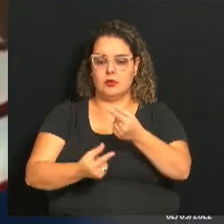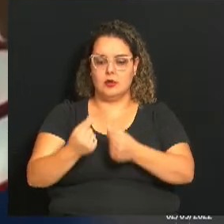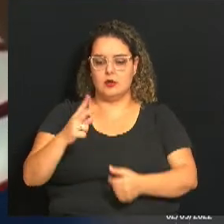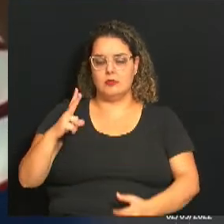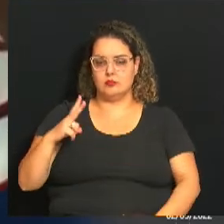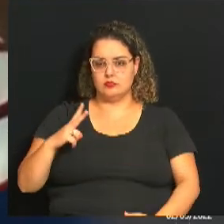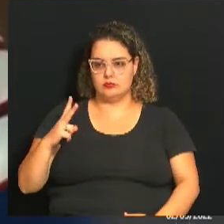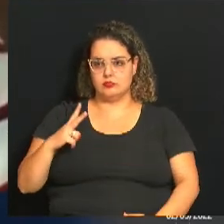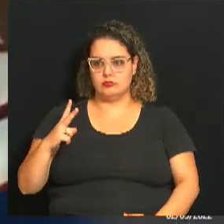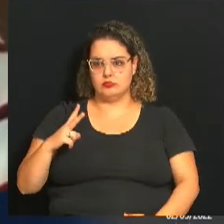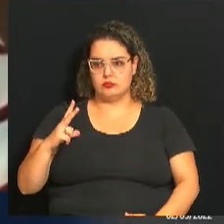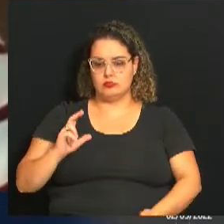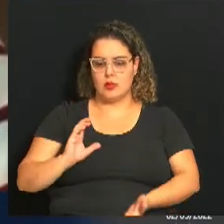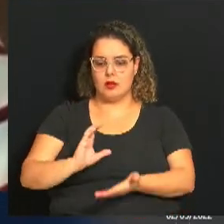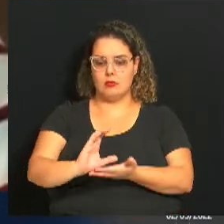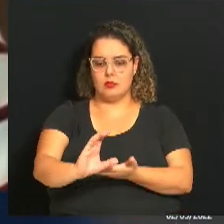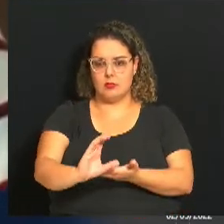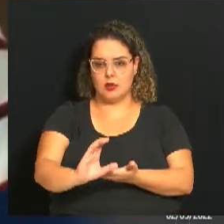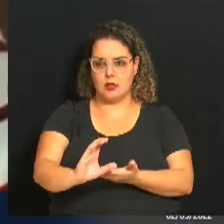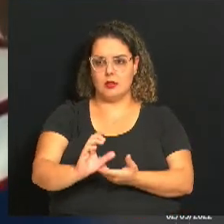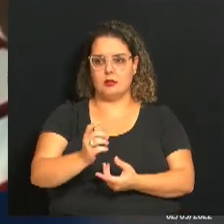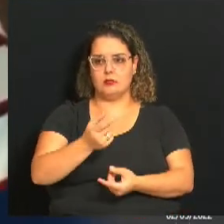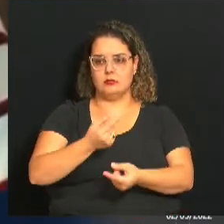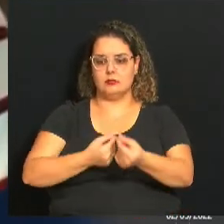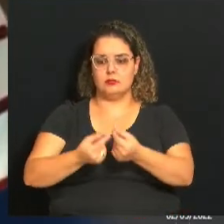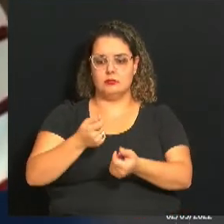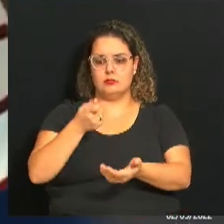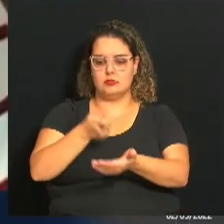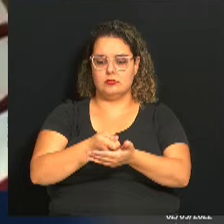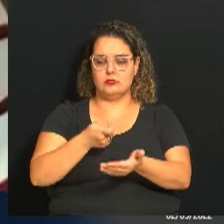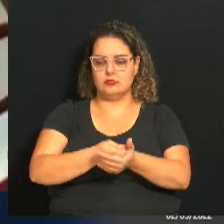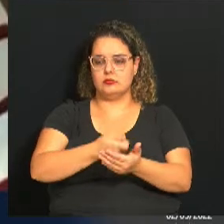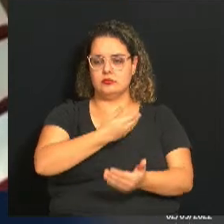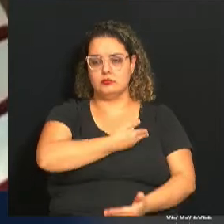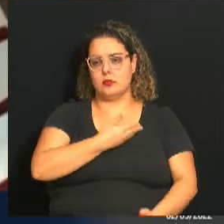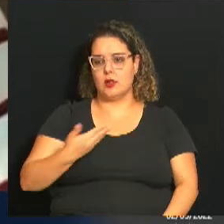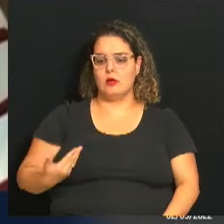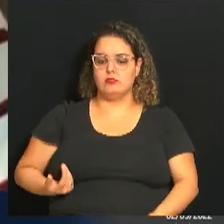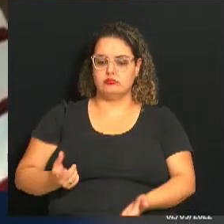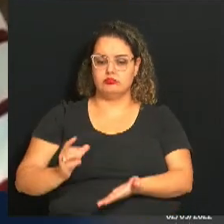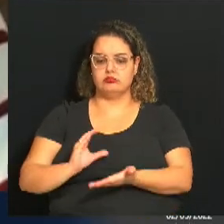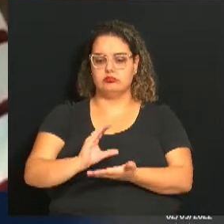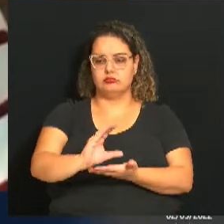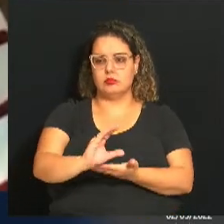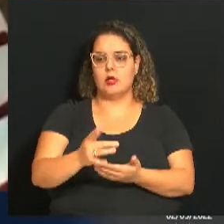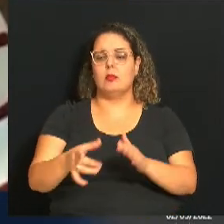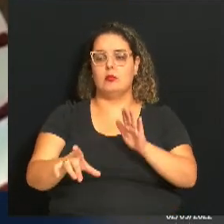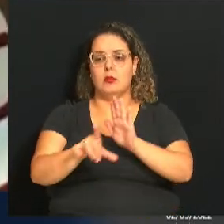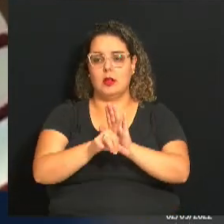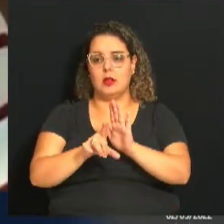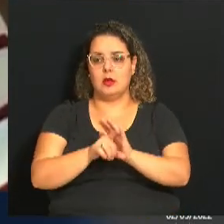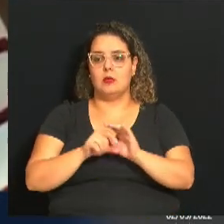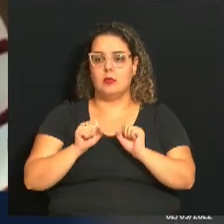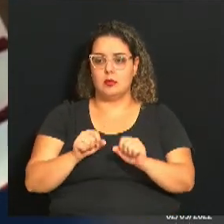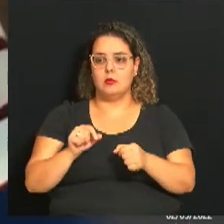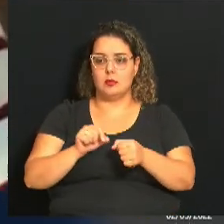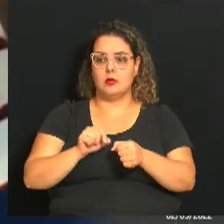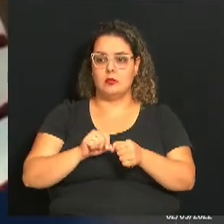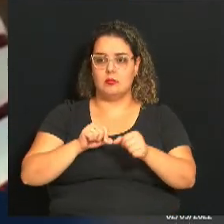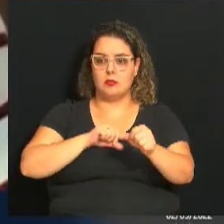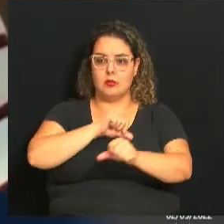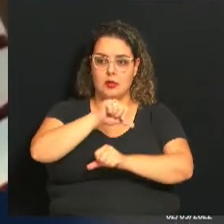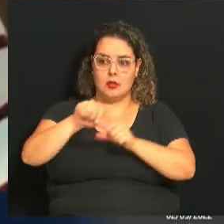que exigem investimento público. Por quê? Porque, às vezes, nós, através de uma lei, que nós podemos fazer uma